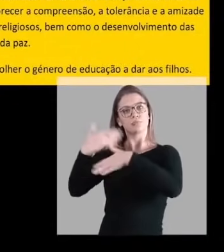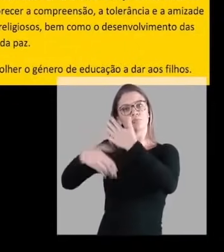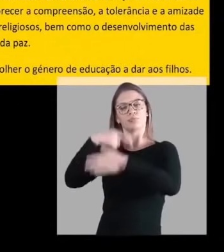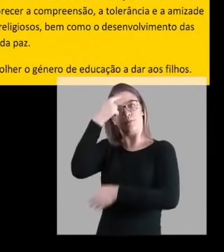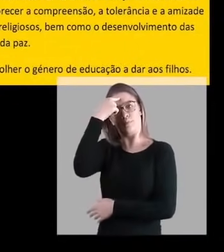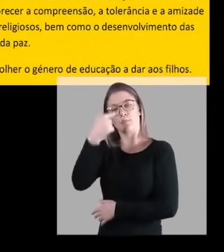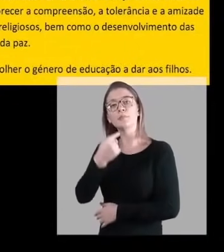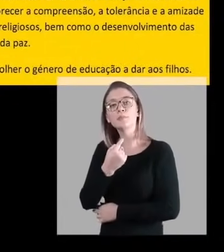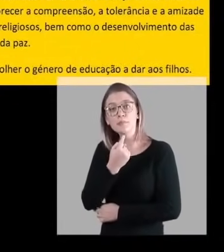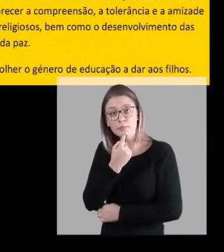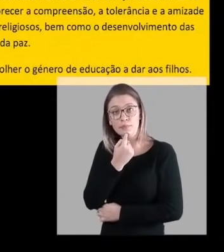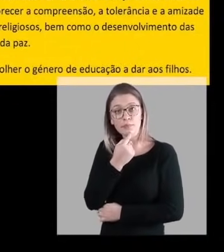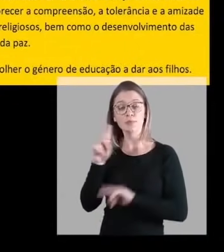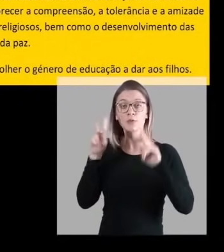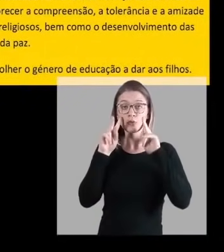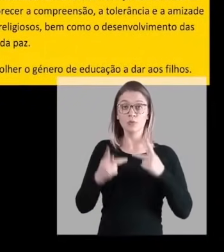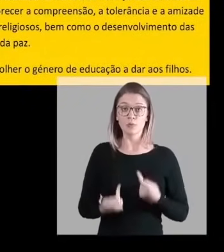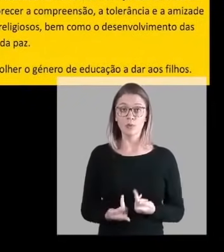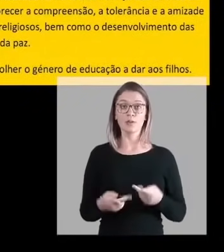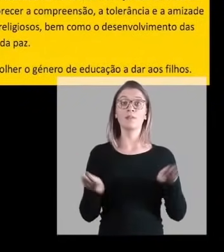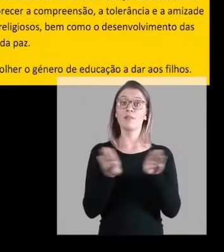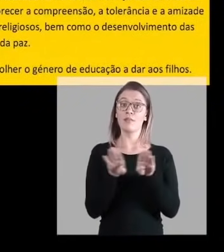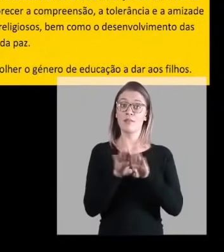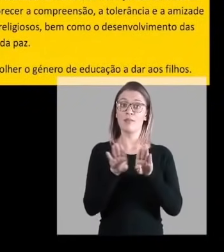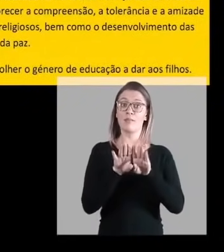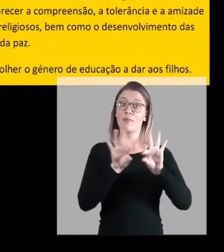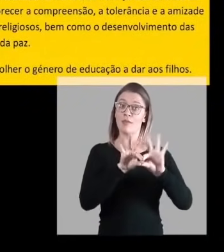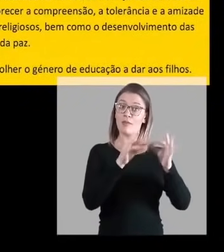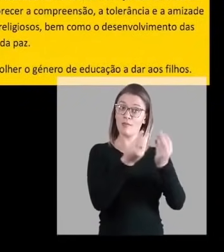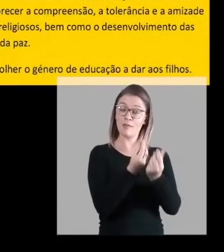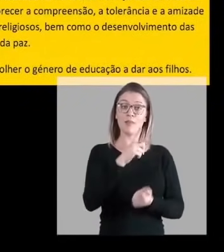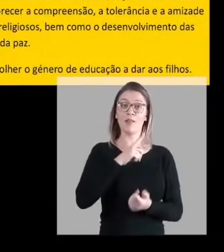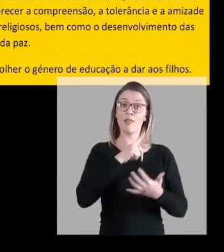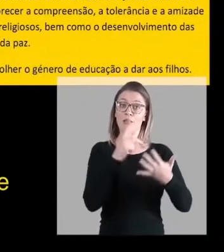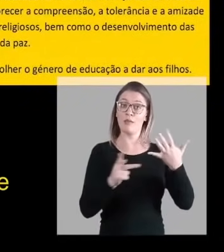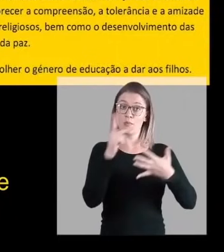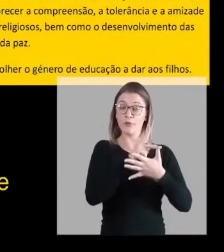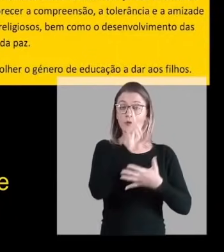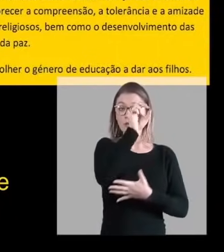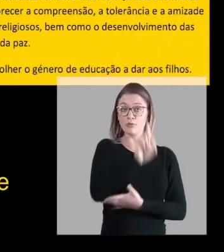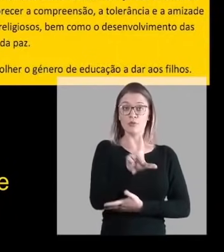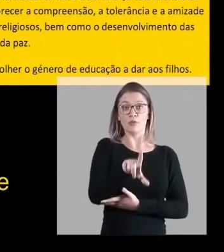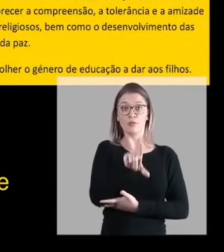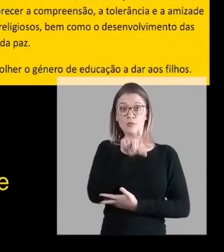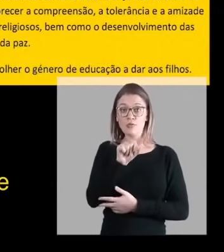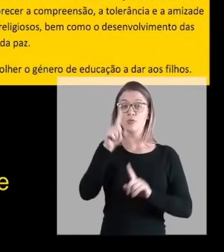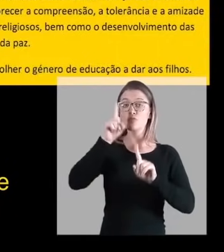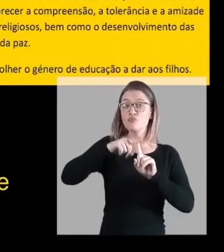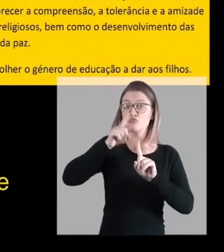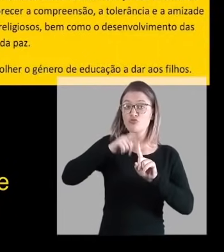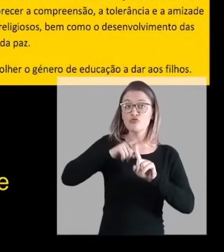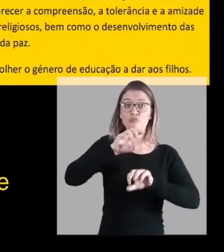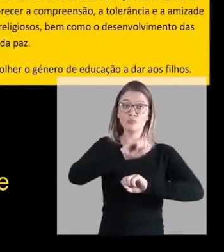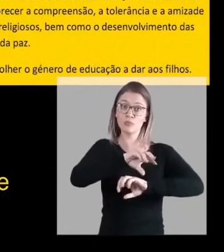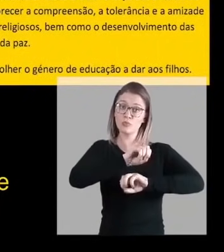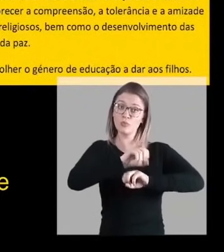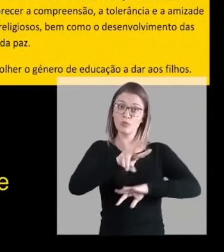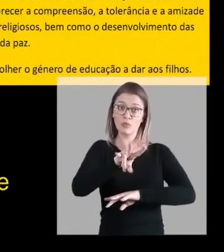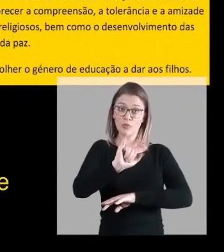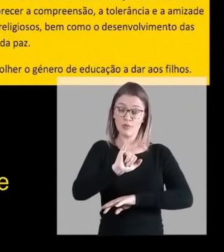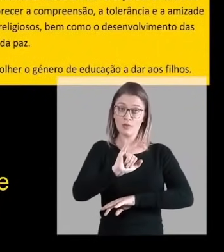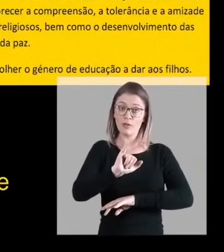humana, e mais adiante diz que os pais têm prioridade de direito na escolha do tipo de instrução que